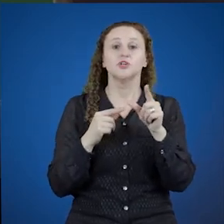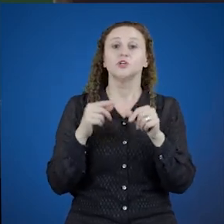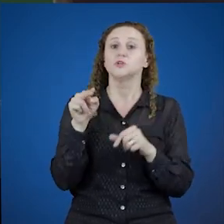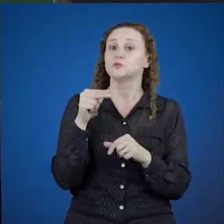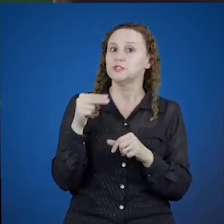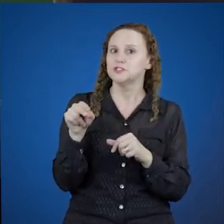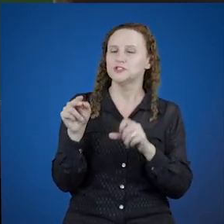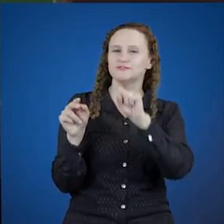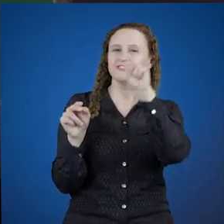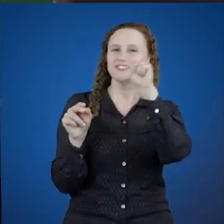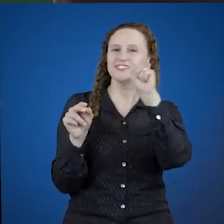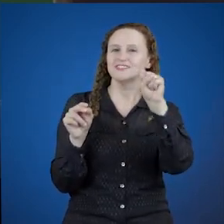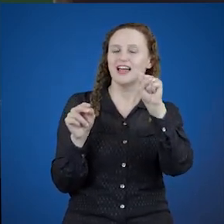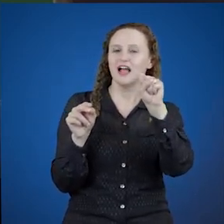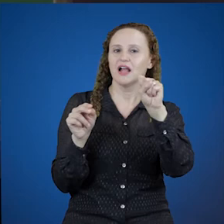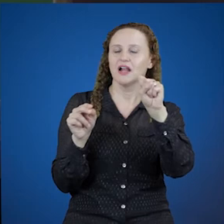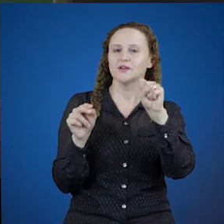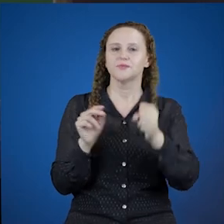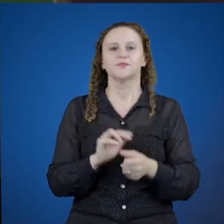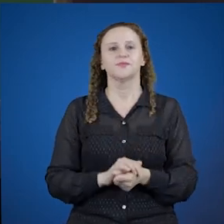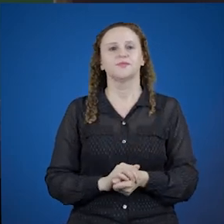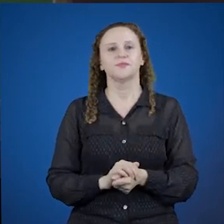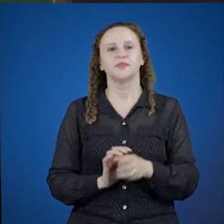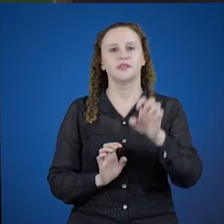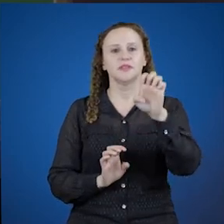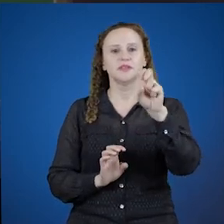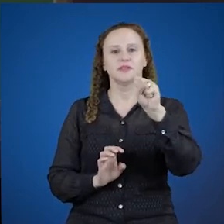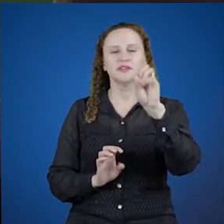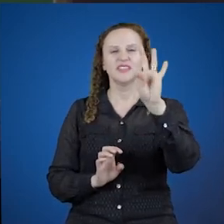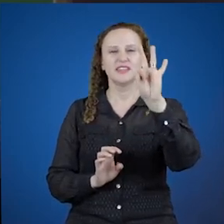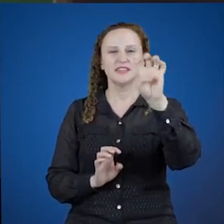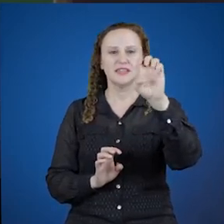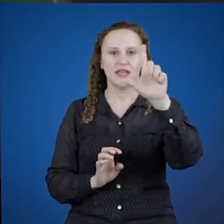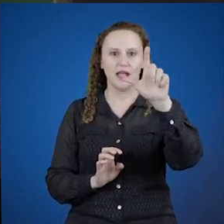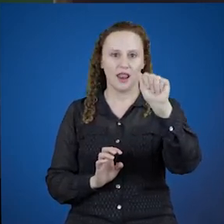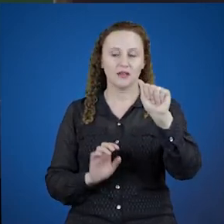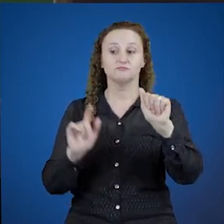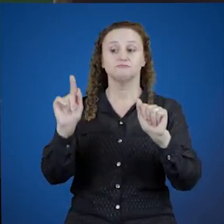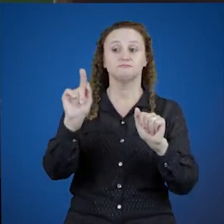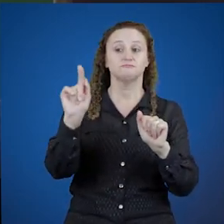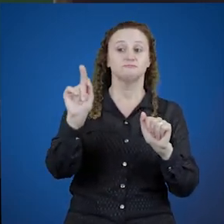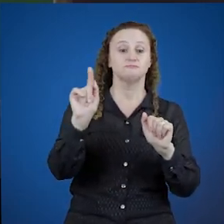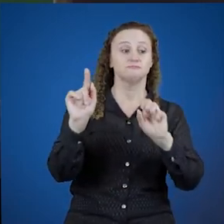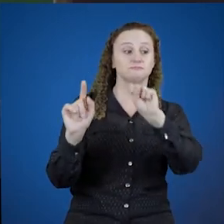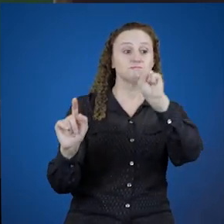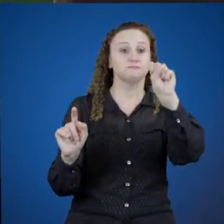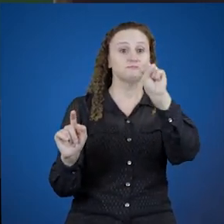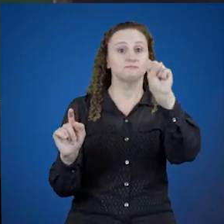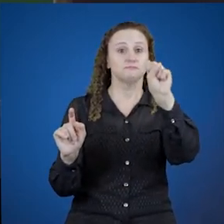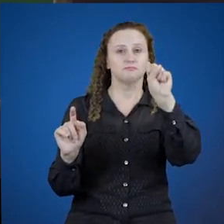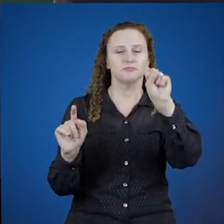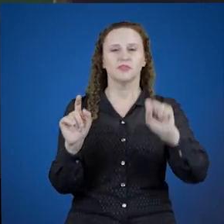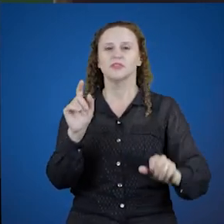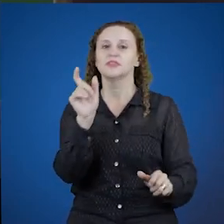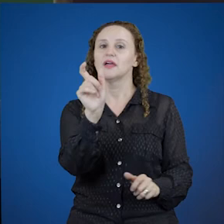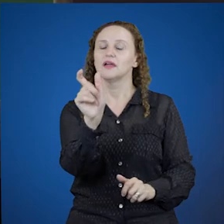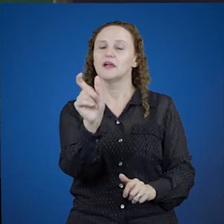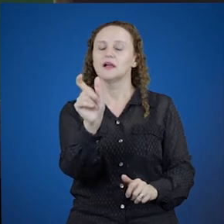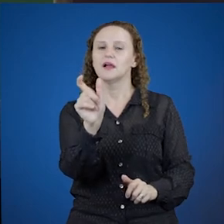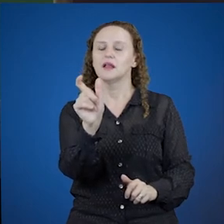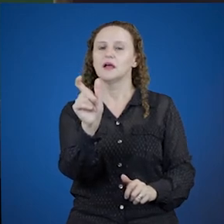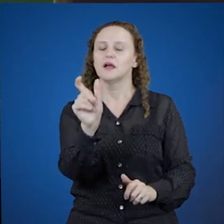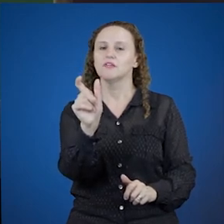singular Ester lá genitivo singular da